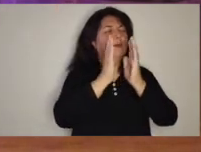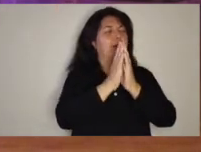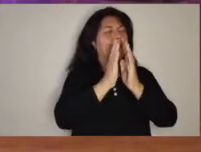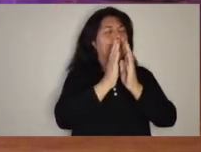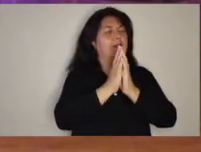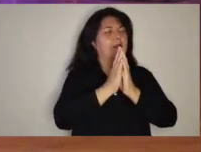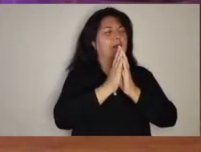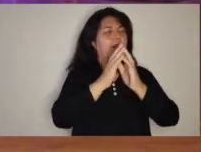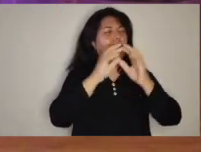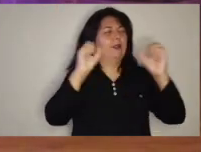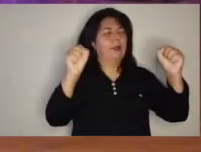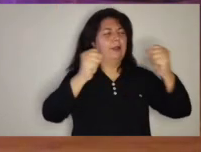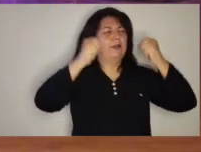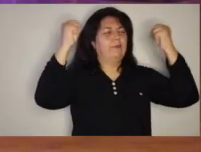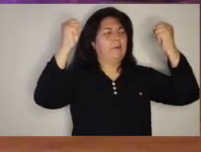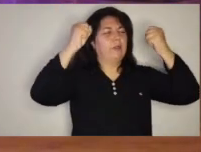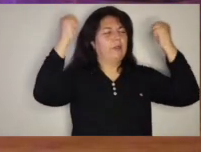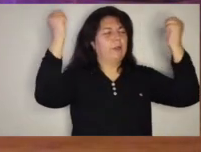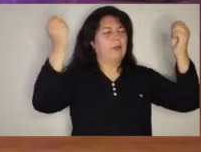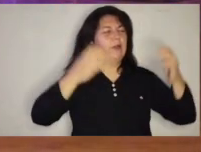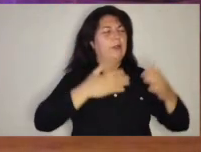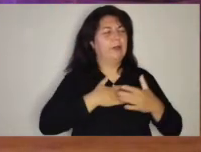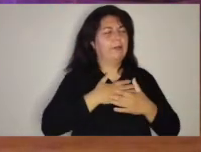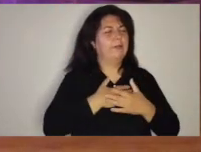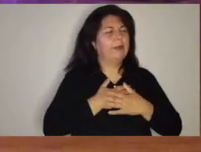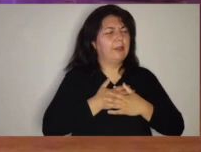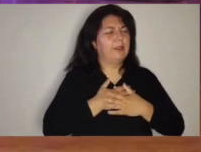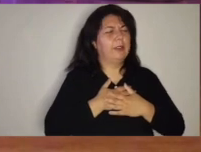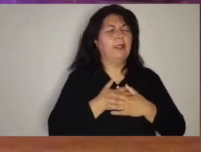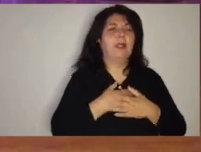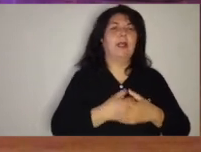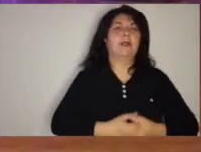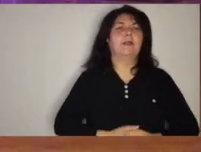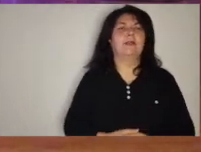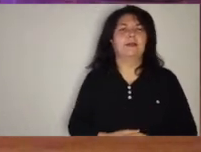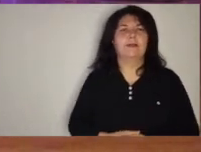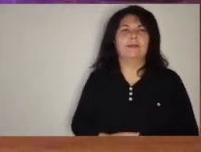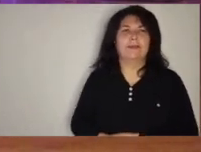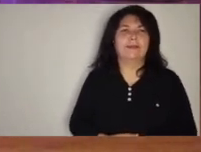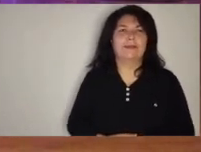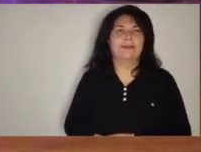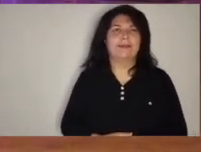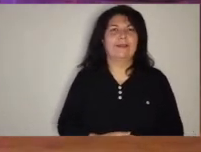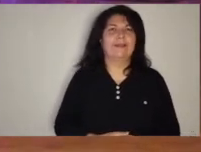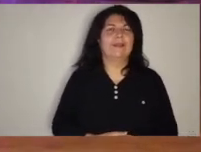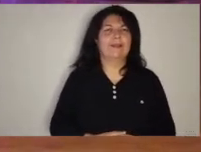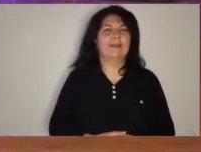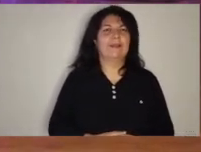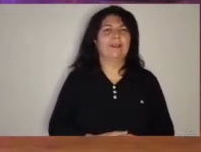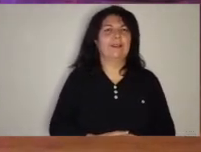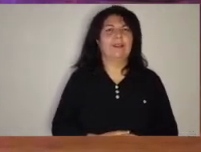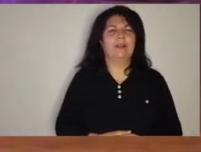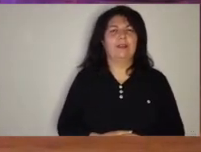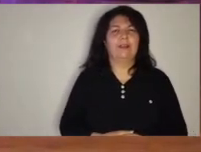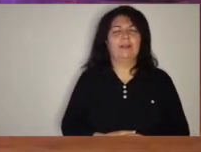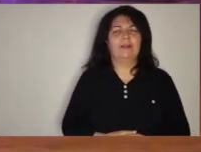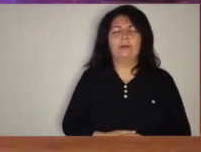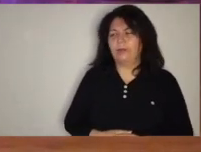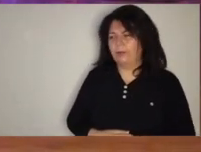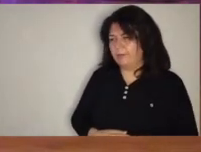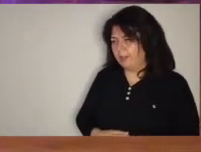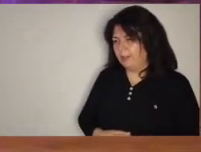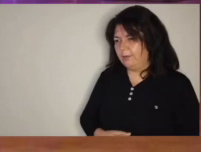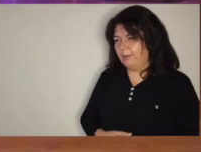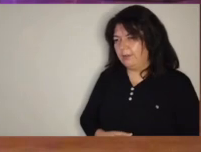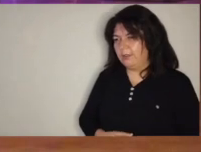Aí eu falei assim: não, Pai, está nas tuas mãos. O Senhor sabe que eu agi da forma correta. O Senhor vai trazer vitória. Irmãos, em 3 dias o negócio